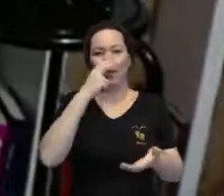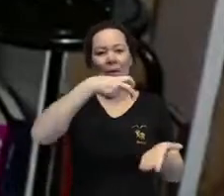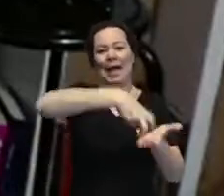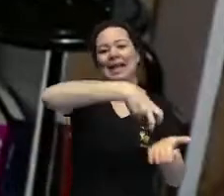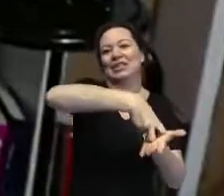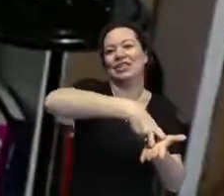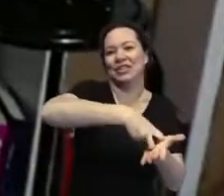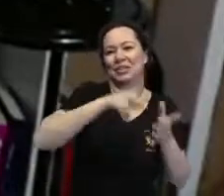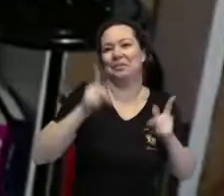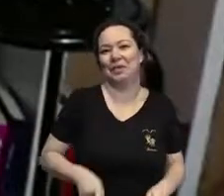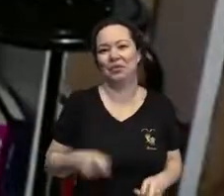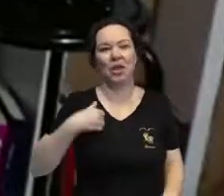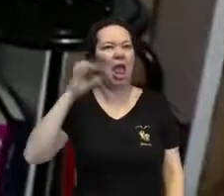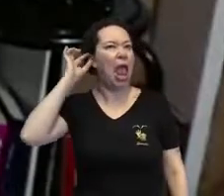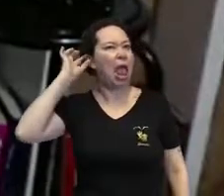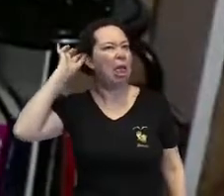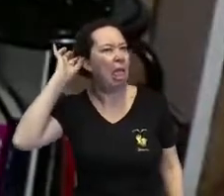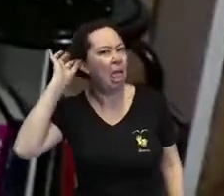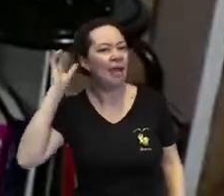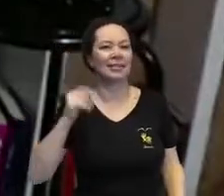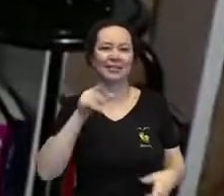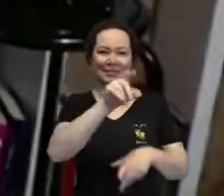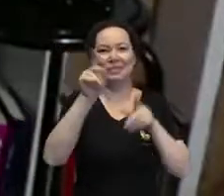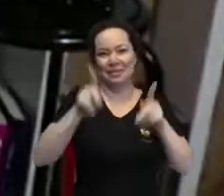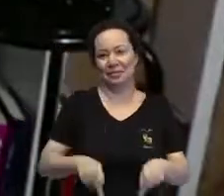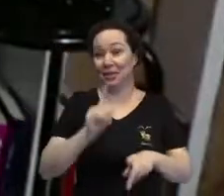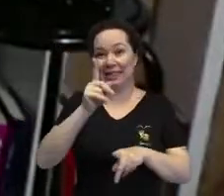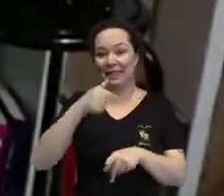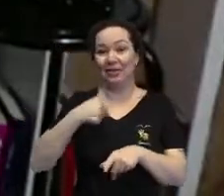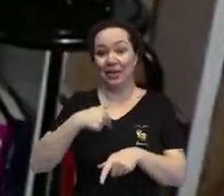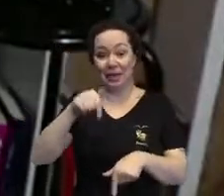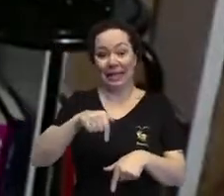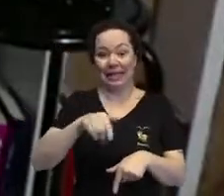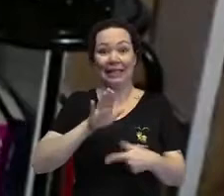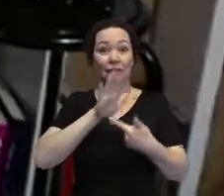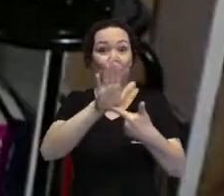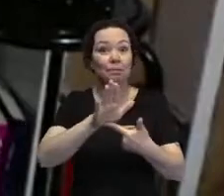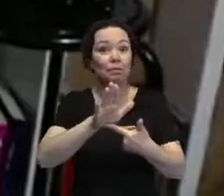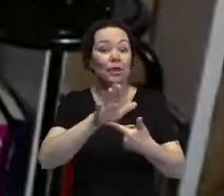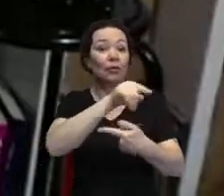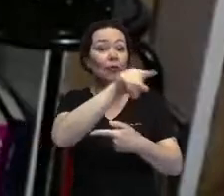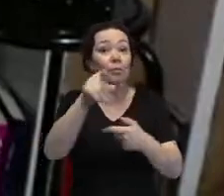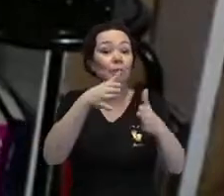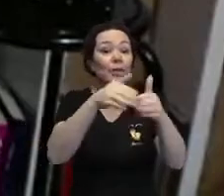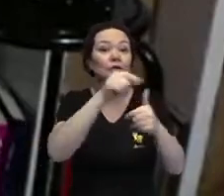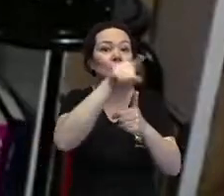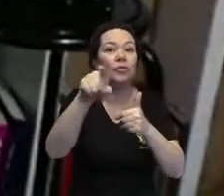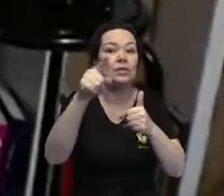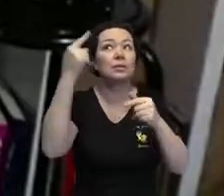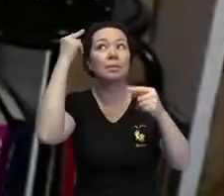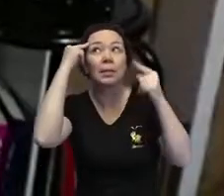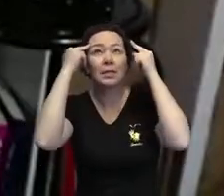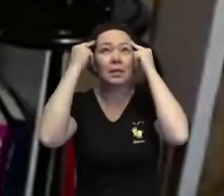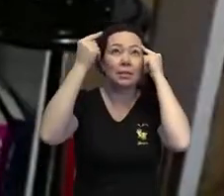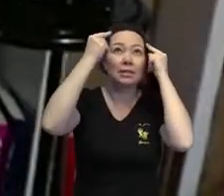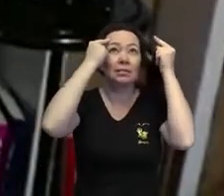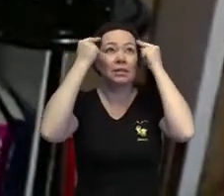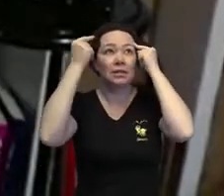para fazer isso, não sou juiz da vida de ninguém. Eu estou dividindo com vocês reflexões que me